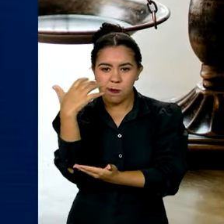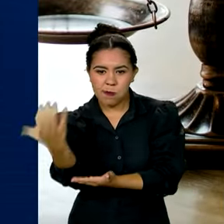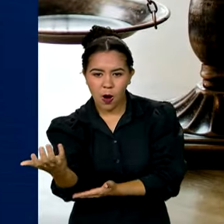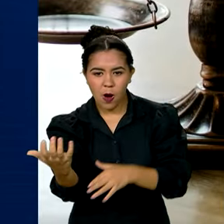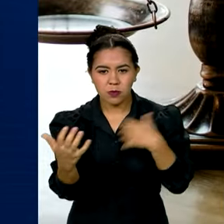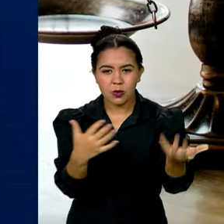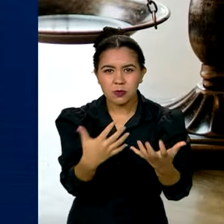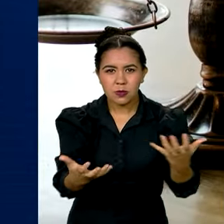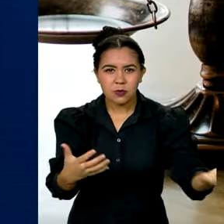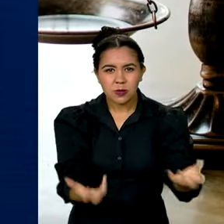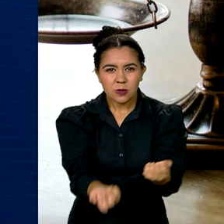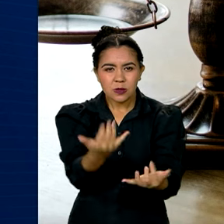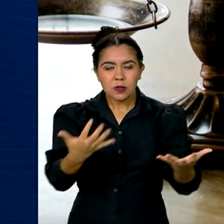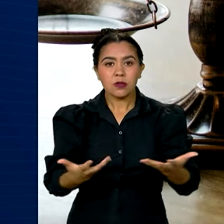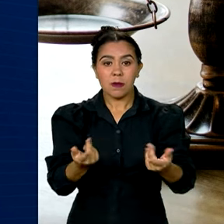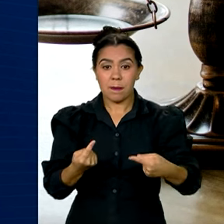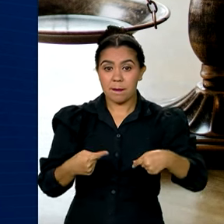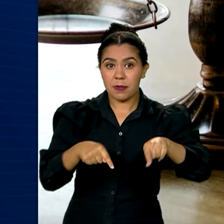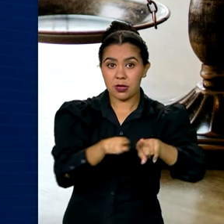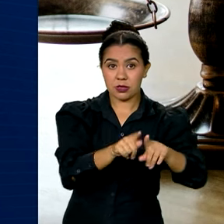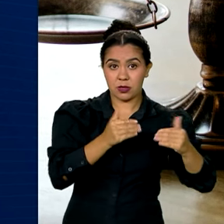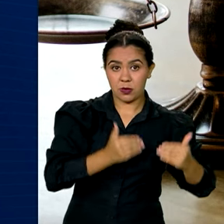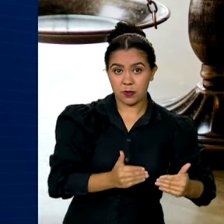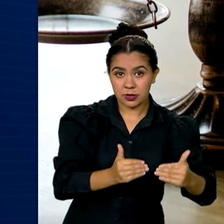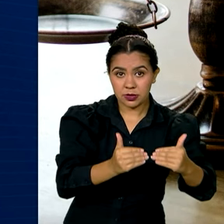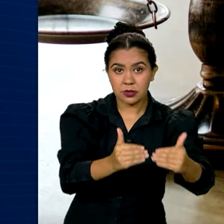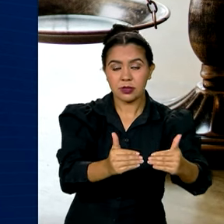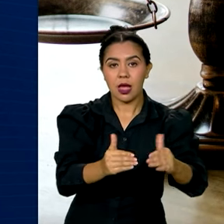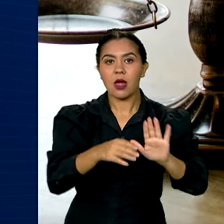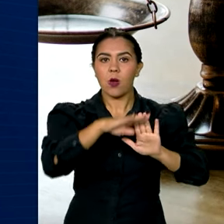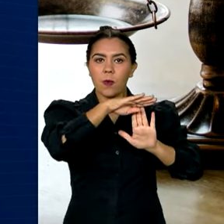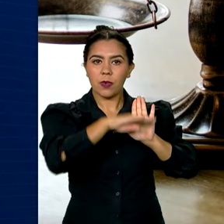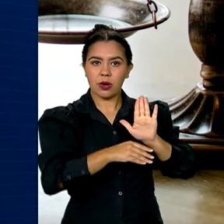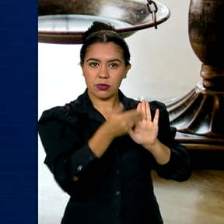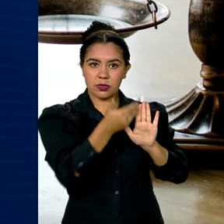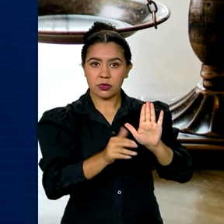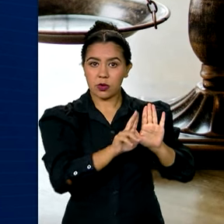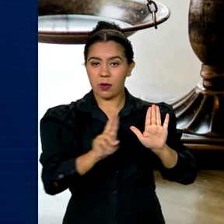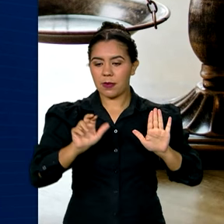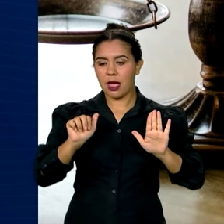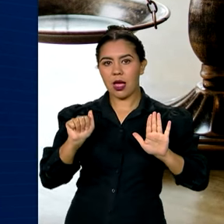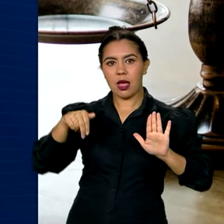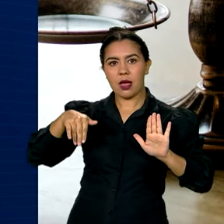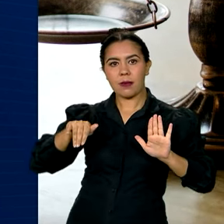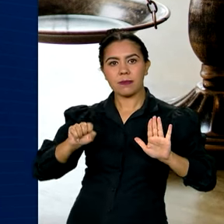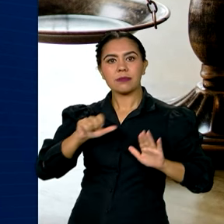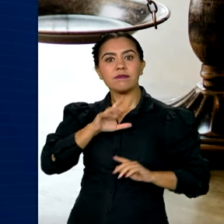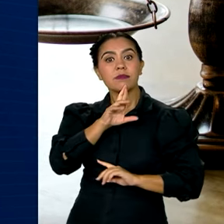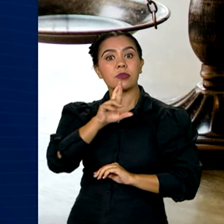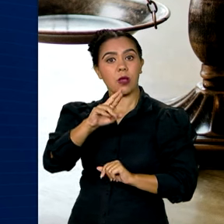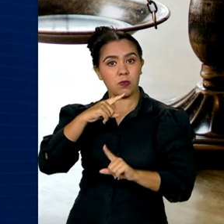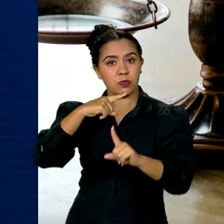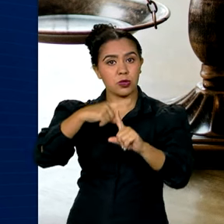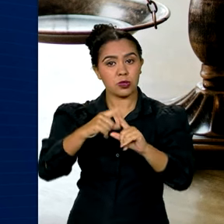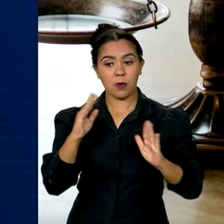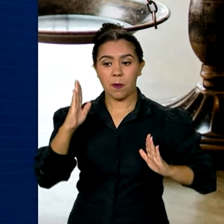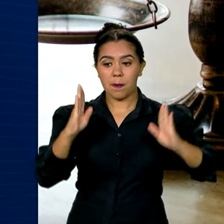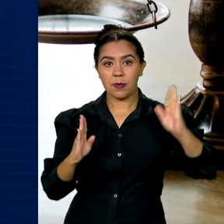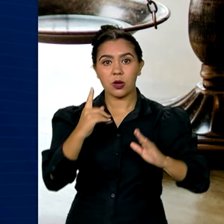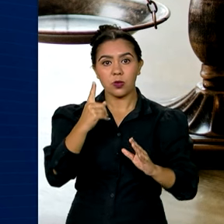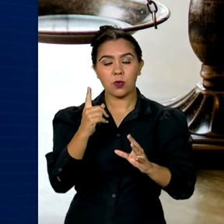Justiça em parceria com o Ministério da Defesa, o AMAS acumula resultados positivos em apenas um ano. Foram